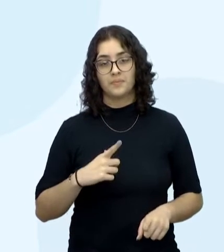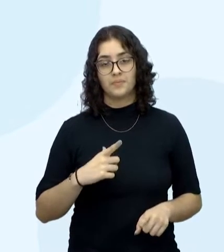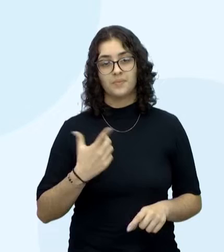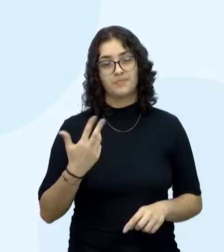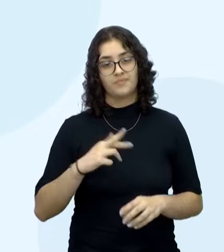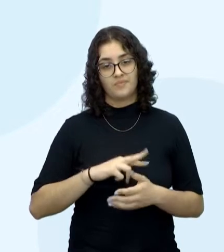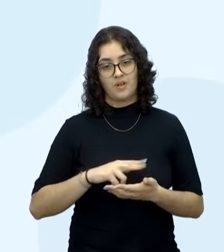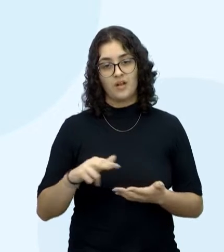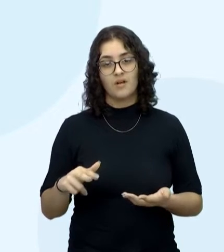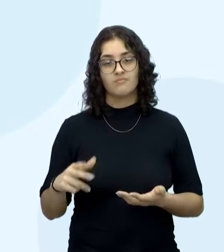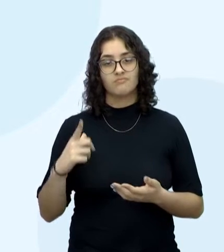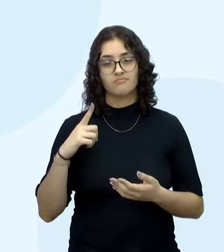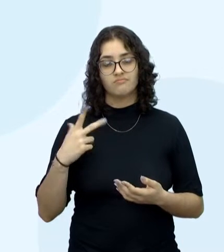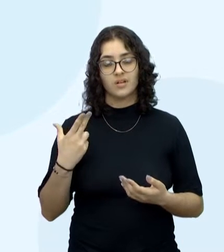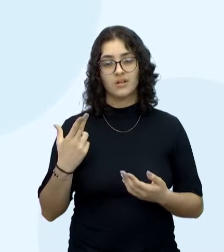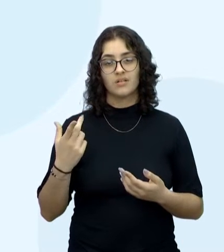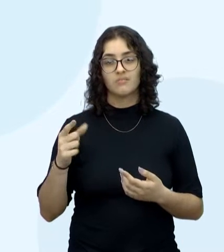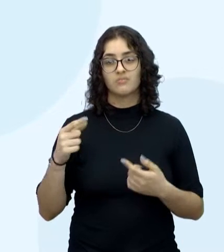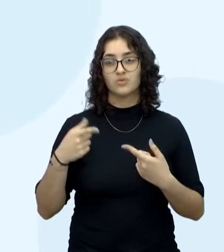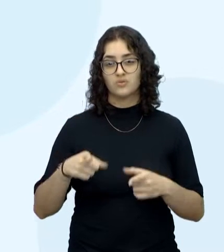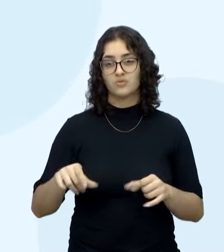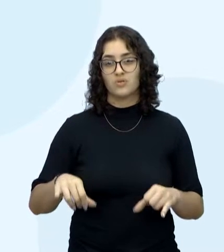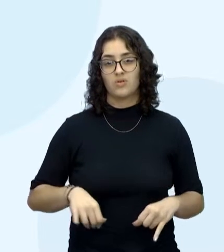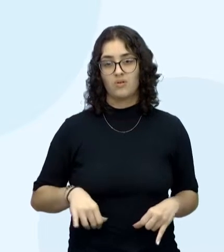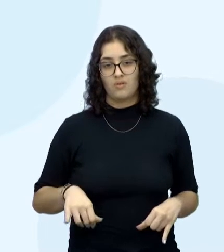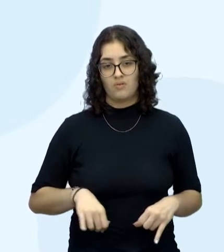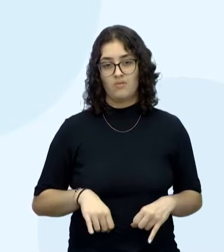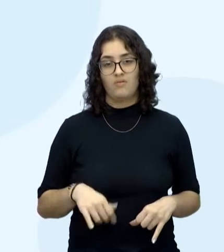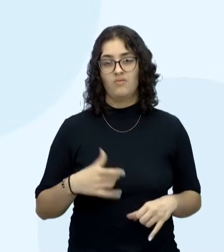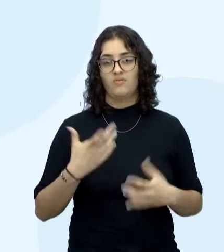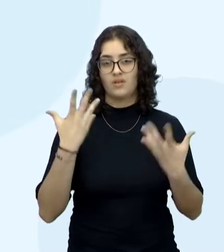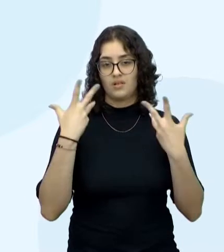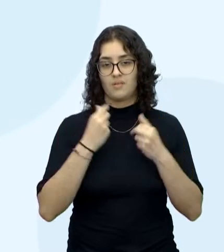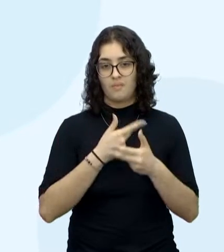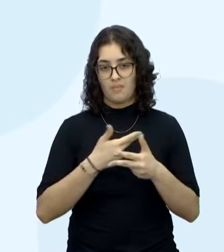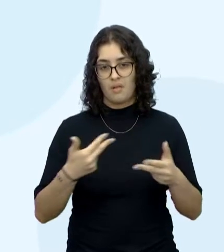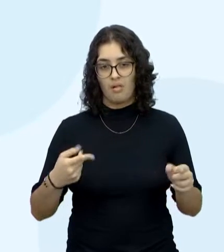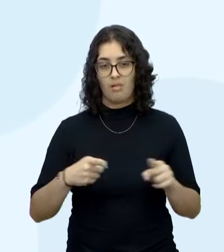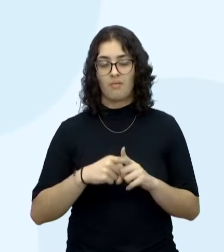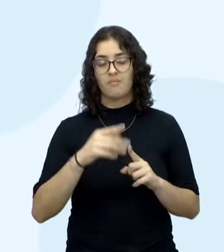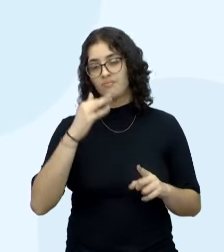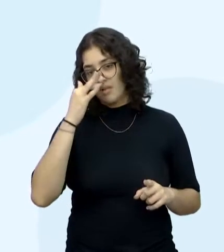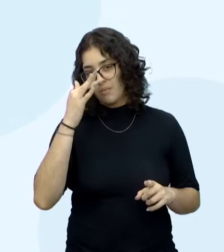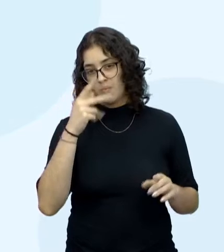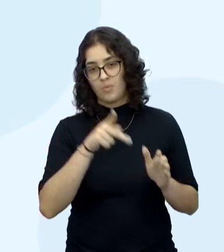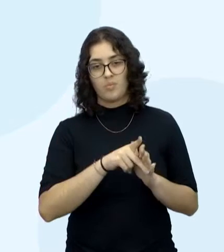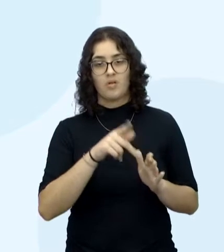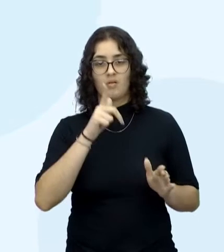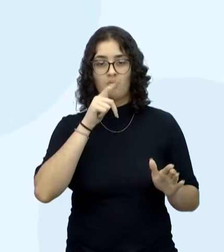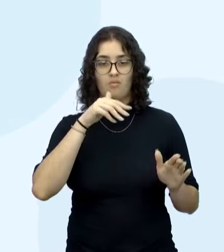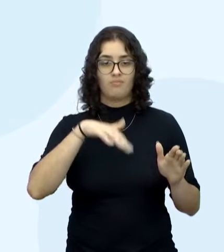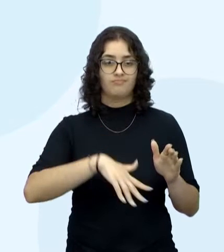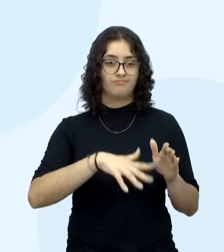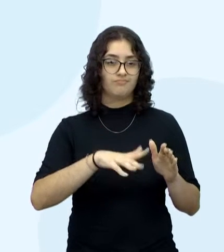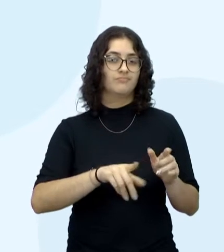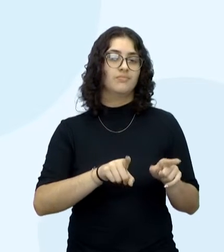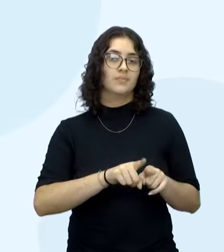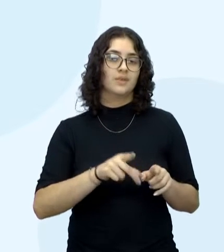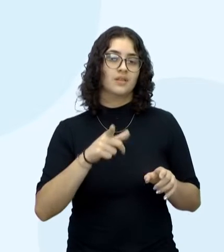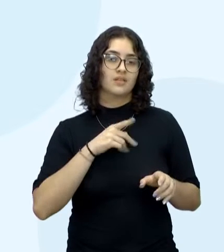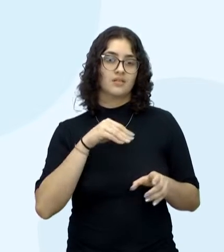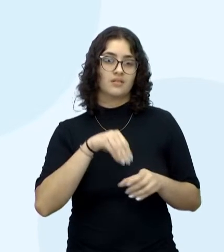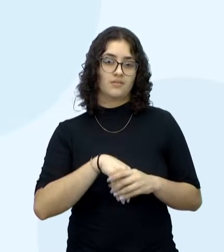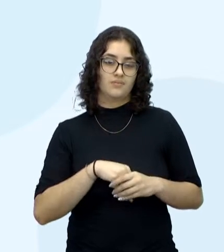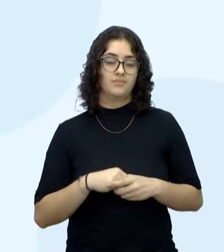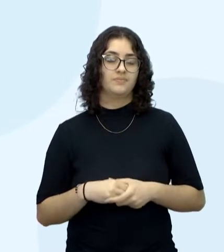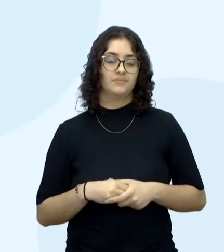em animais e plantas aquáticas, podendo se acumular aí nos